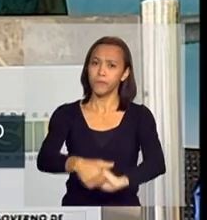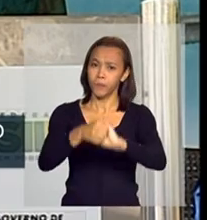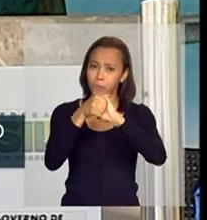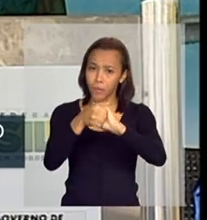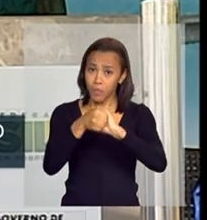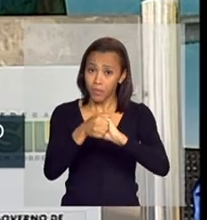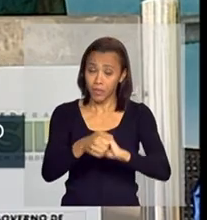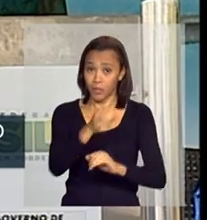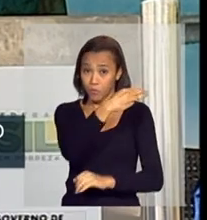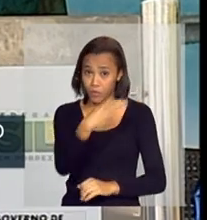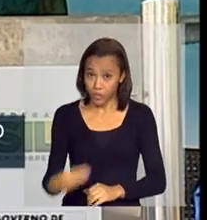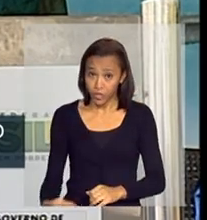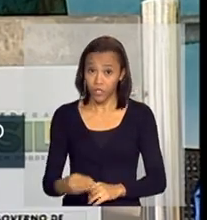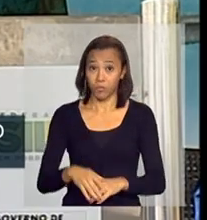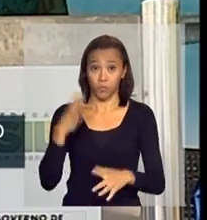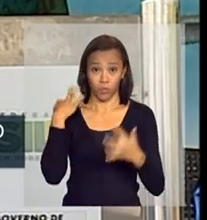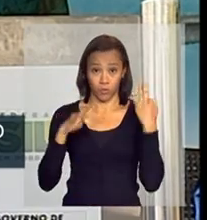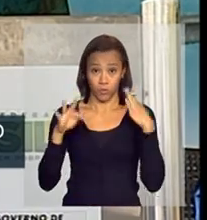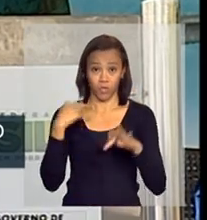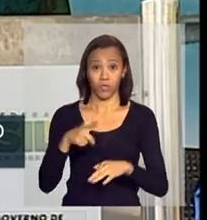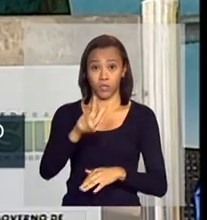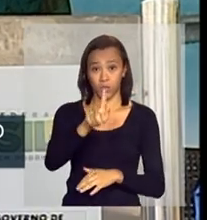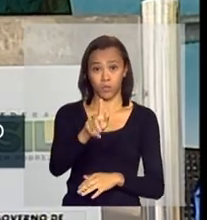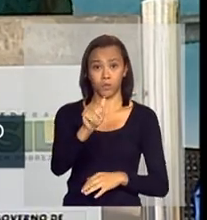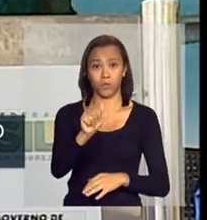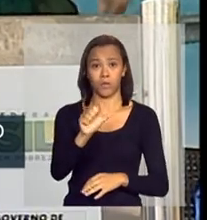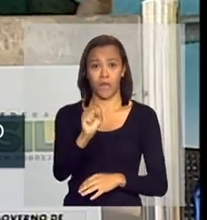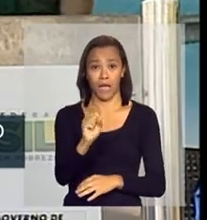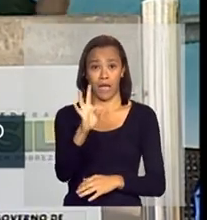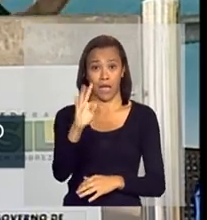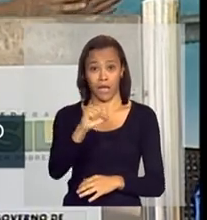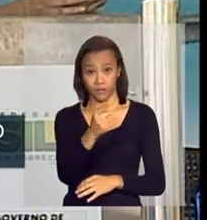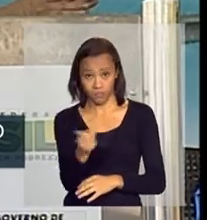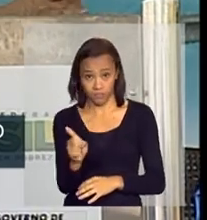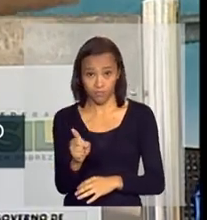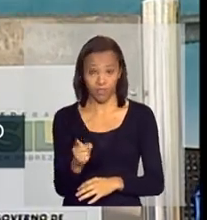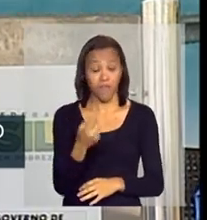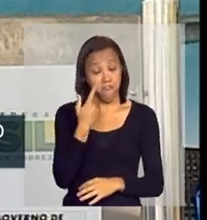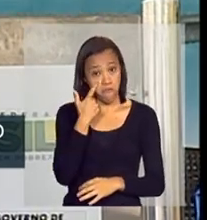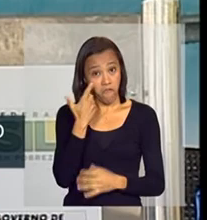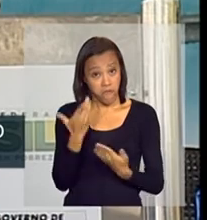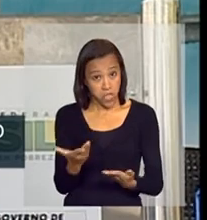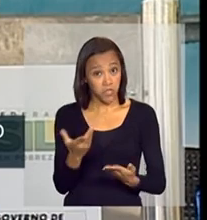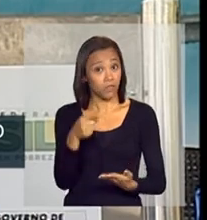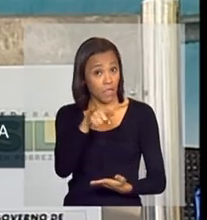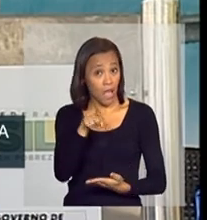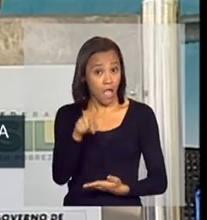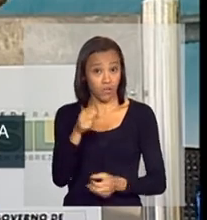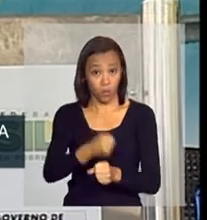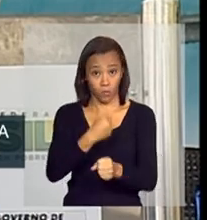o ministro do Turismo, Gastão Vieira. Vejam vocês que